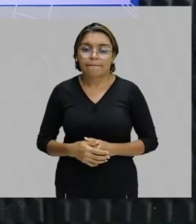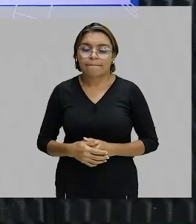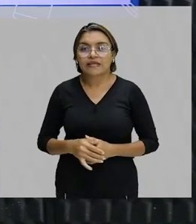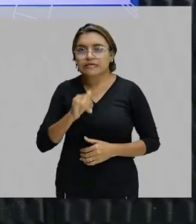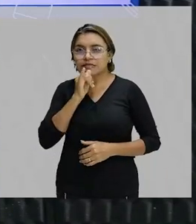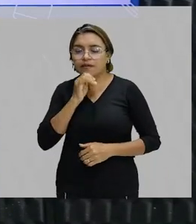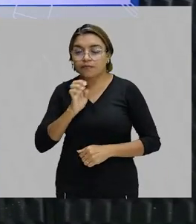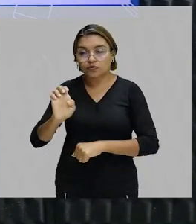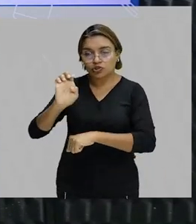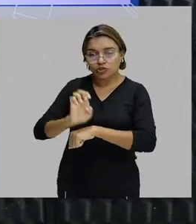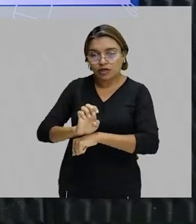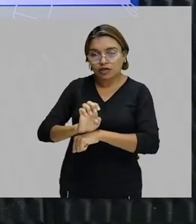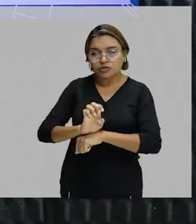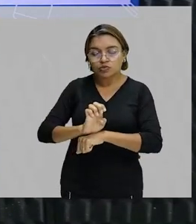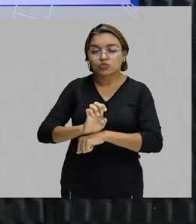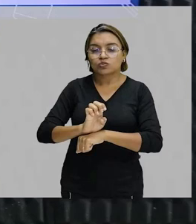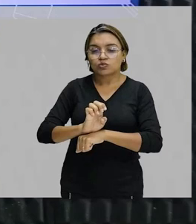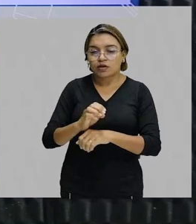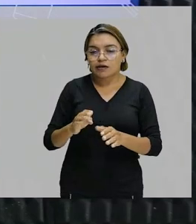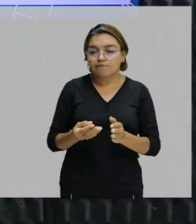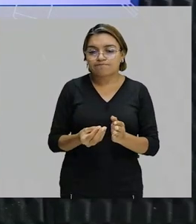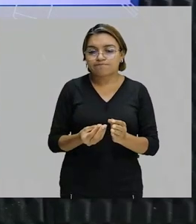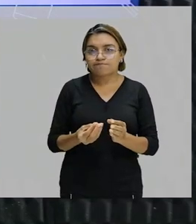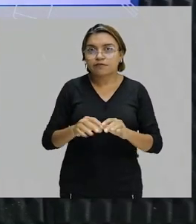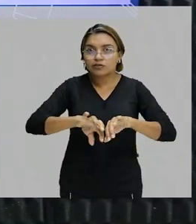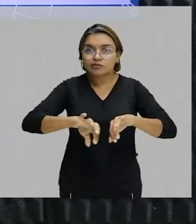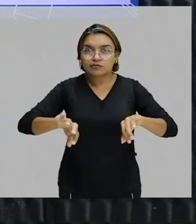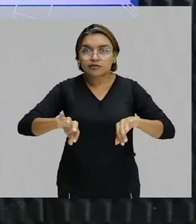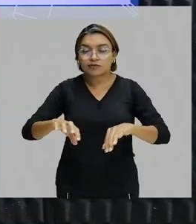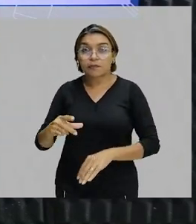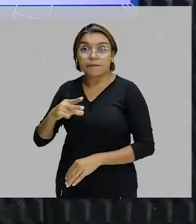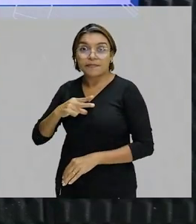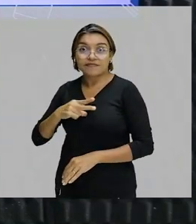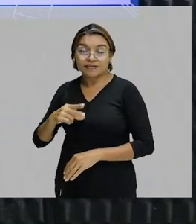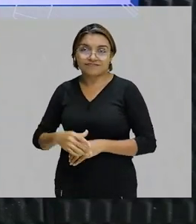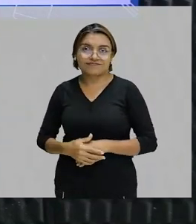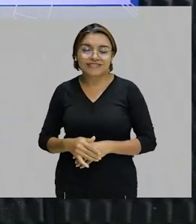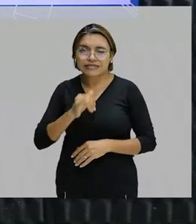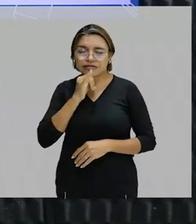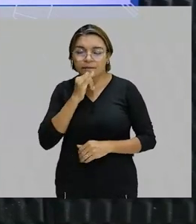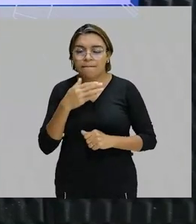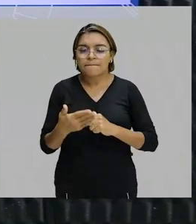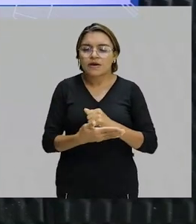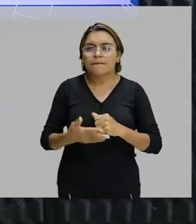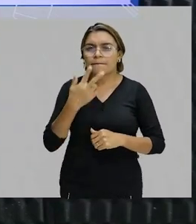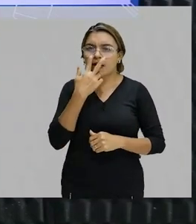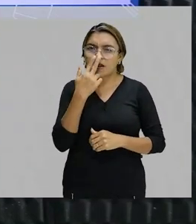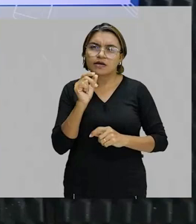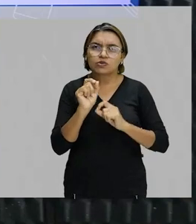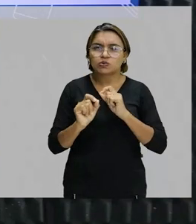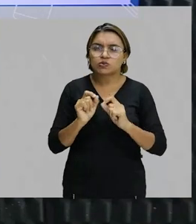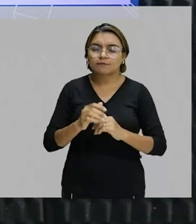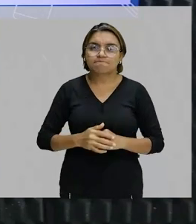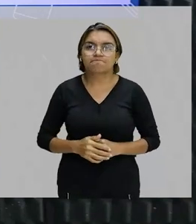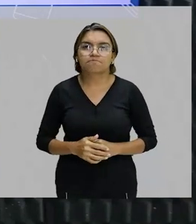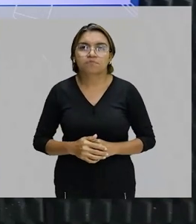Estado e concentrando nas mãos da iniciativa privada é basicamente o qu jovem a mesma